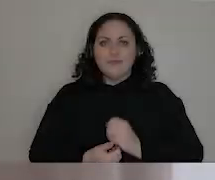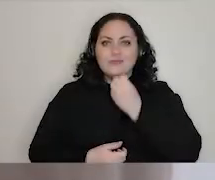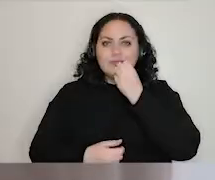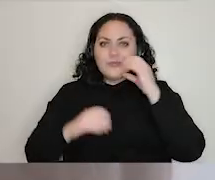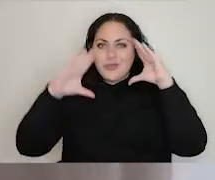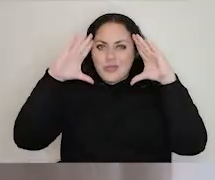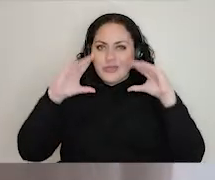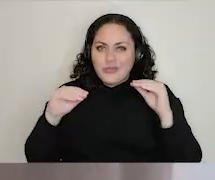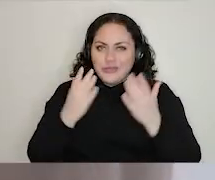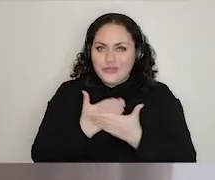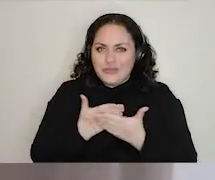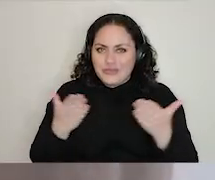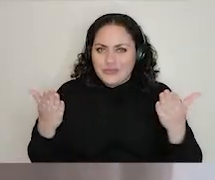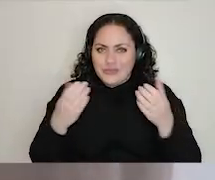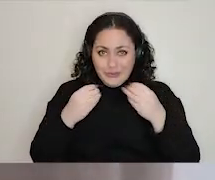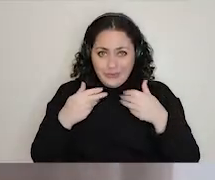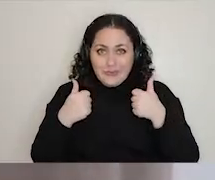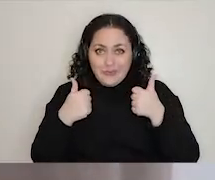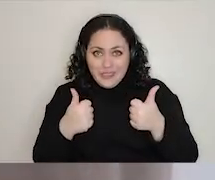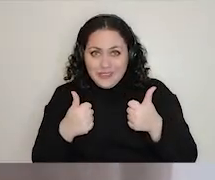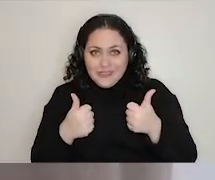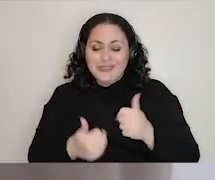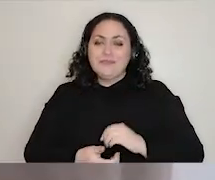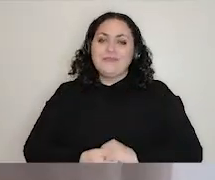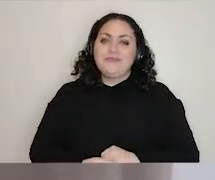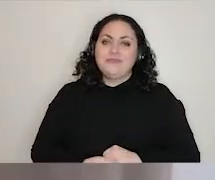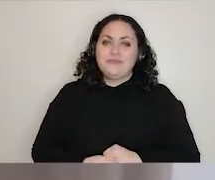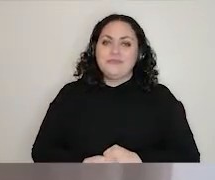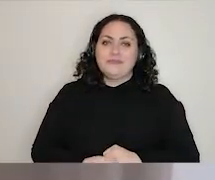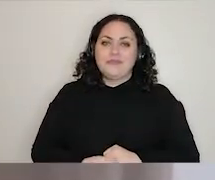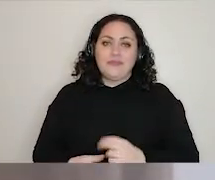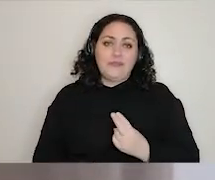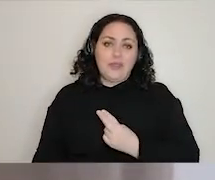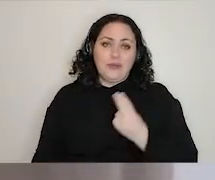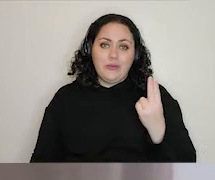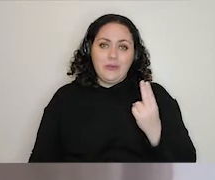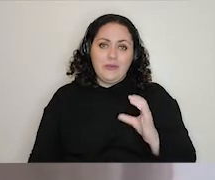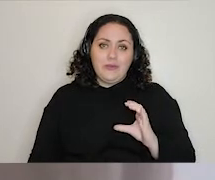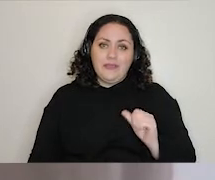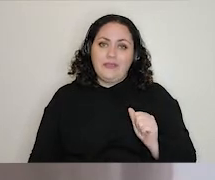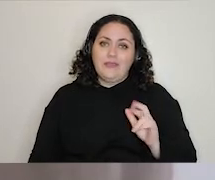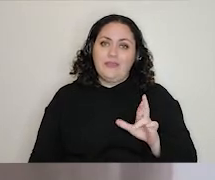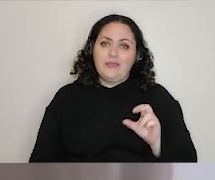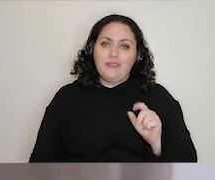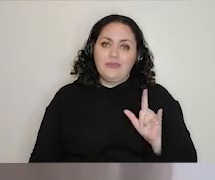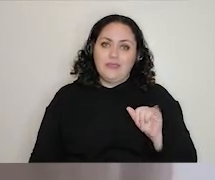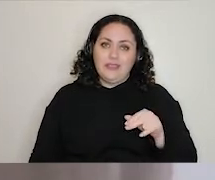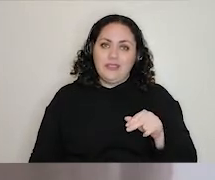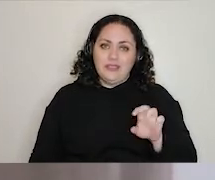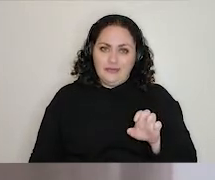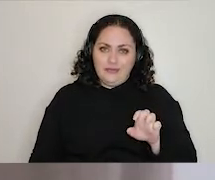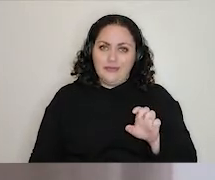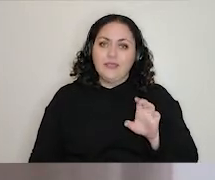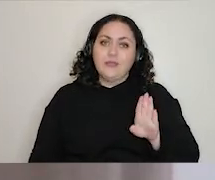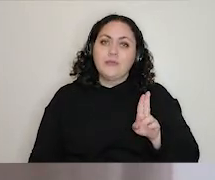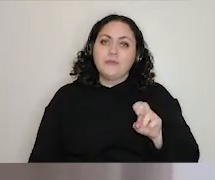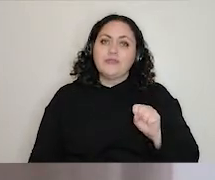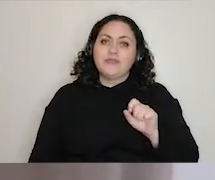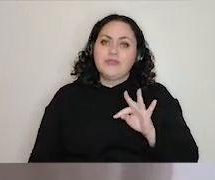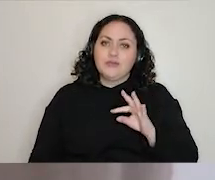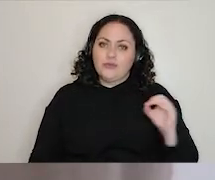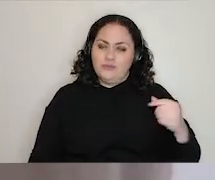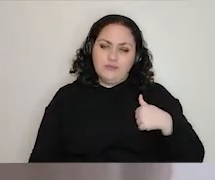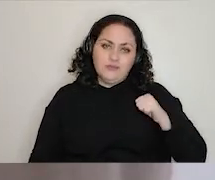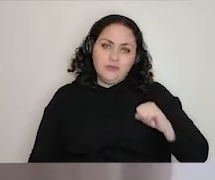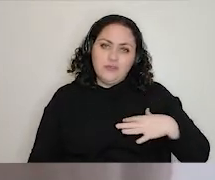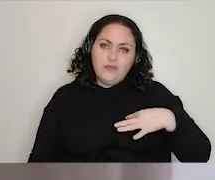Boa noite, pessoal. Tudo bem com vocês? Eu me chamo Caroline Busato e eu sou bolsista